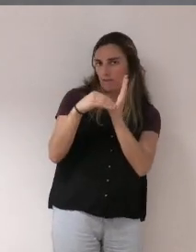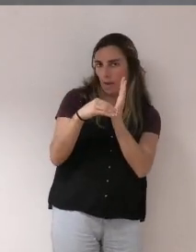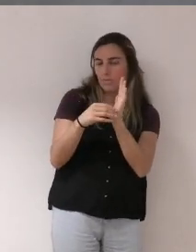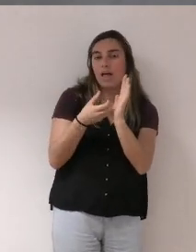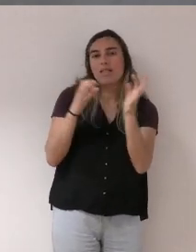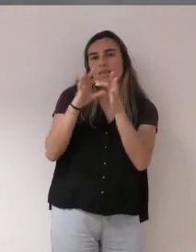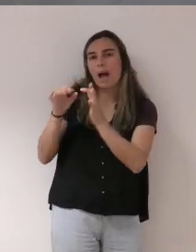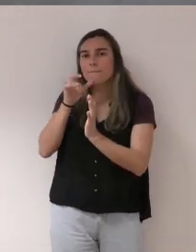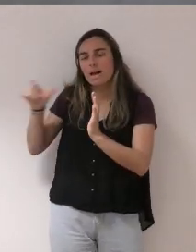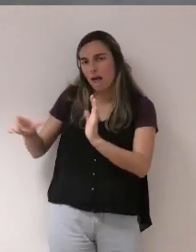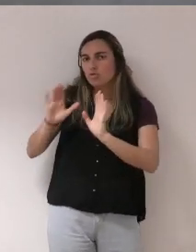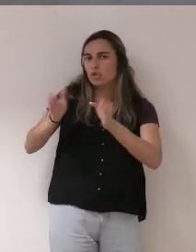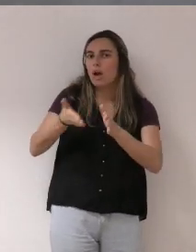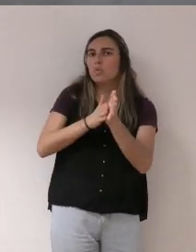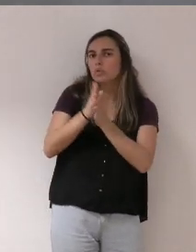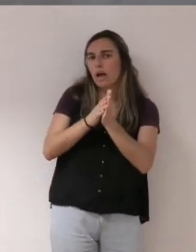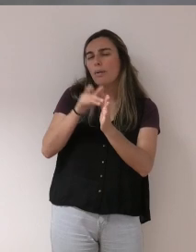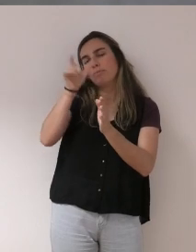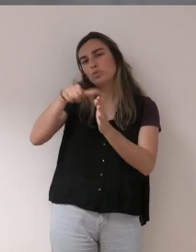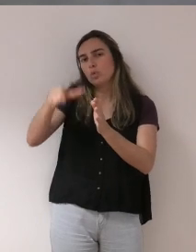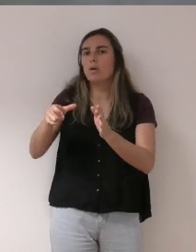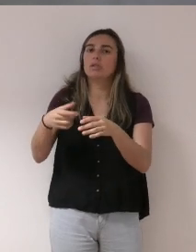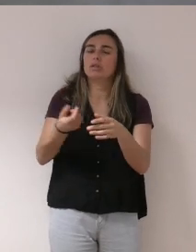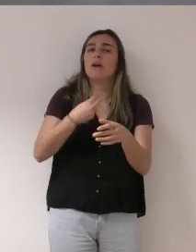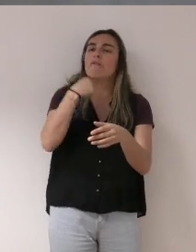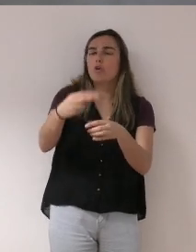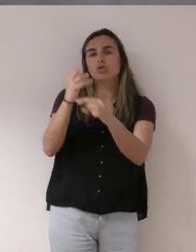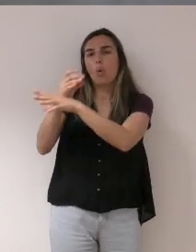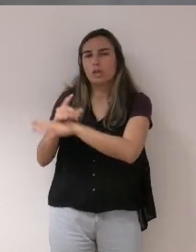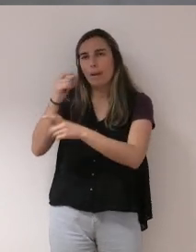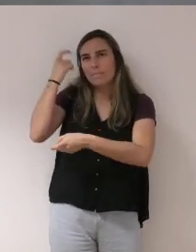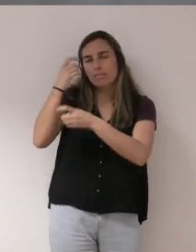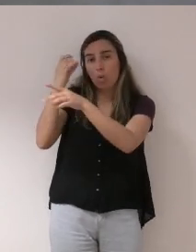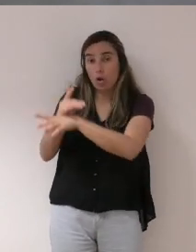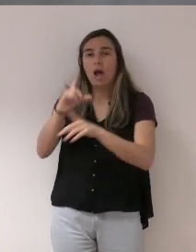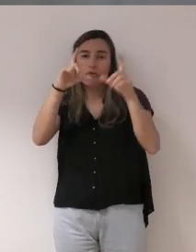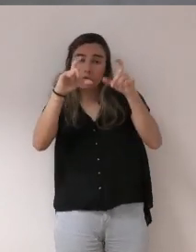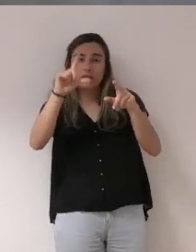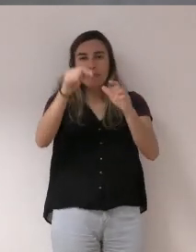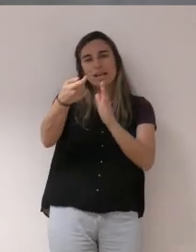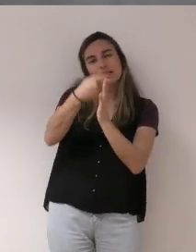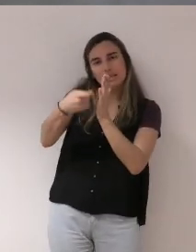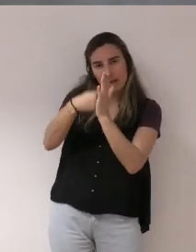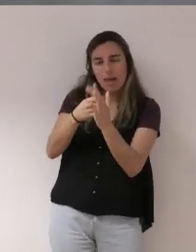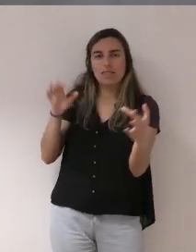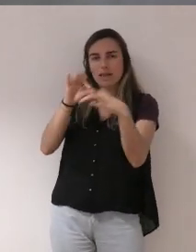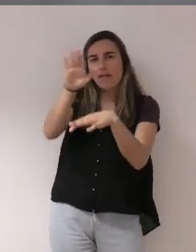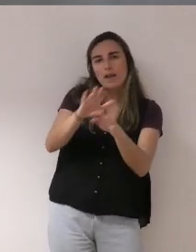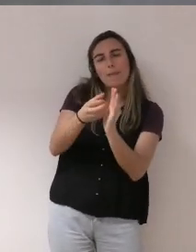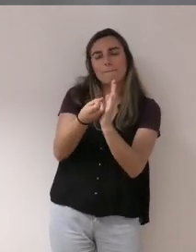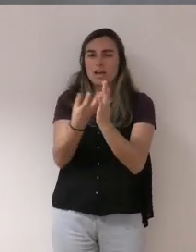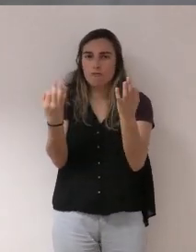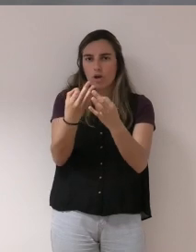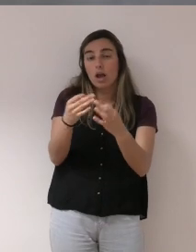sobre palavras há muito usadas por outras bocas e por outros pensamentos. Fotografa-se, desenha-se encadeando sobre imagens